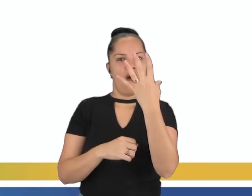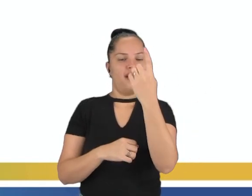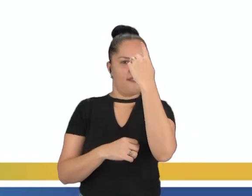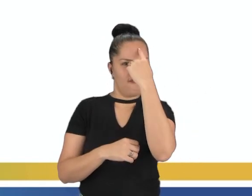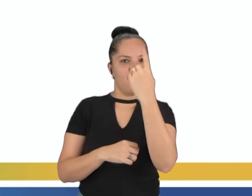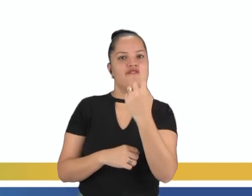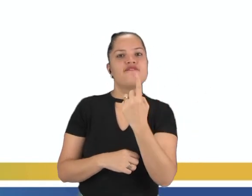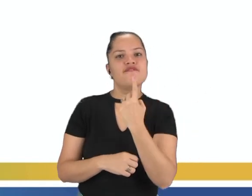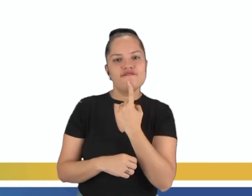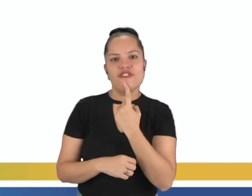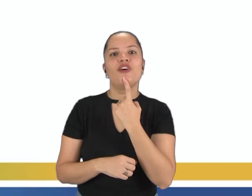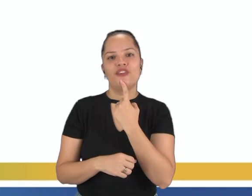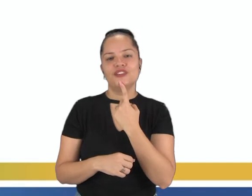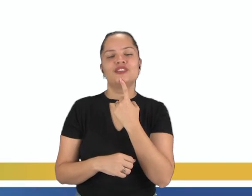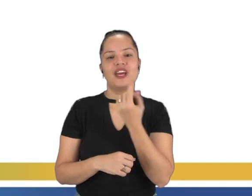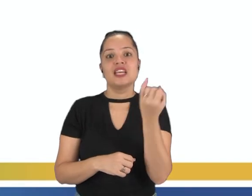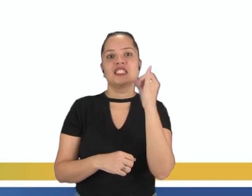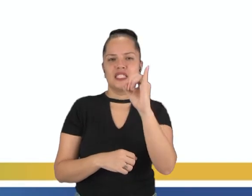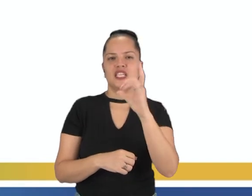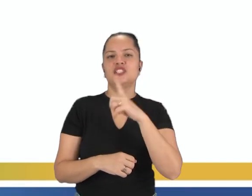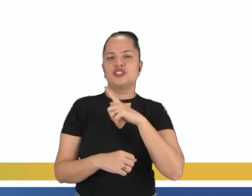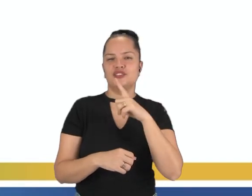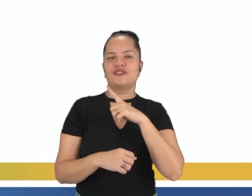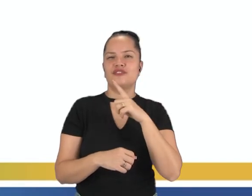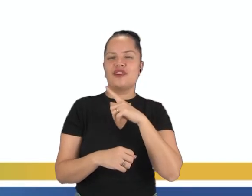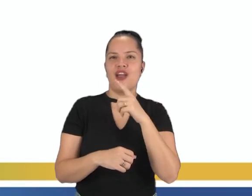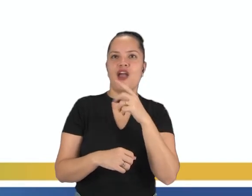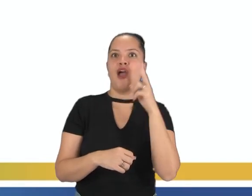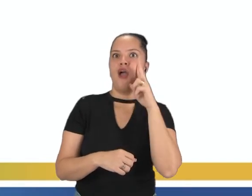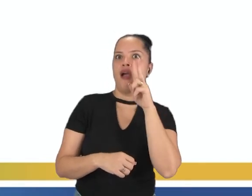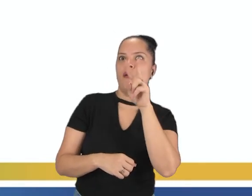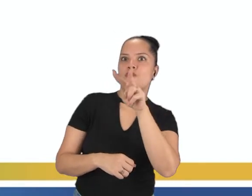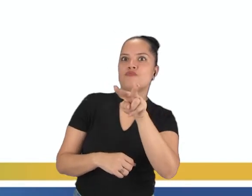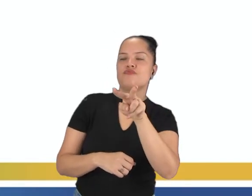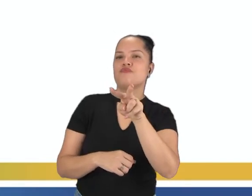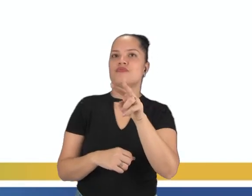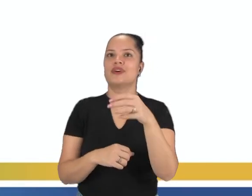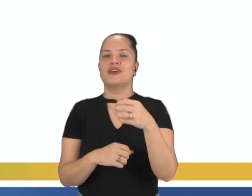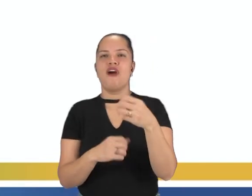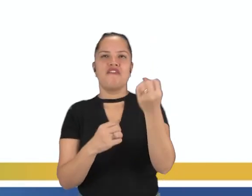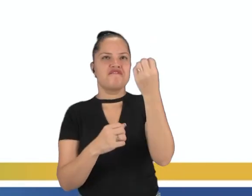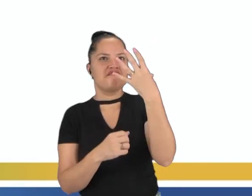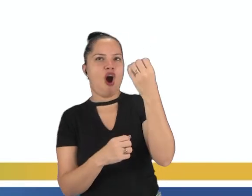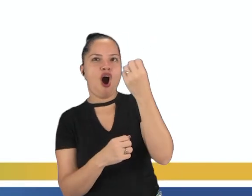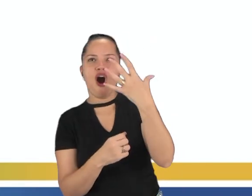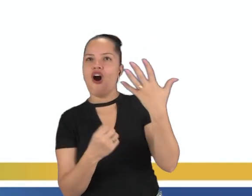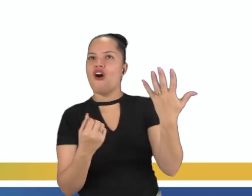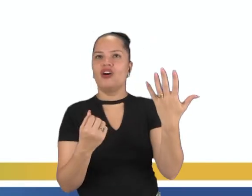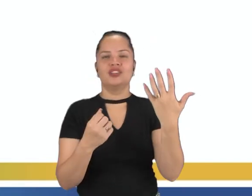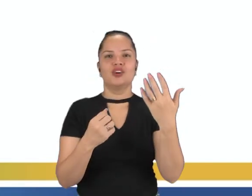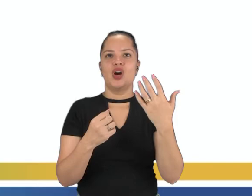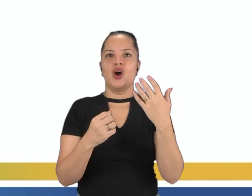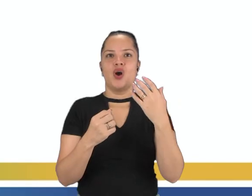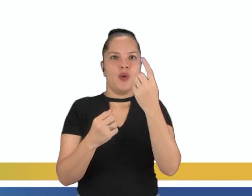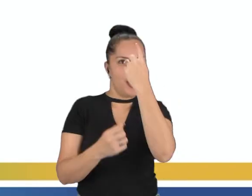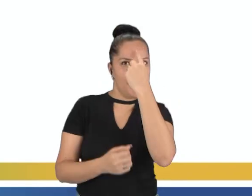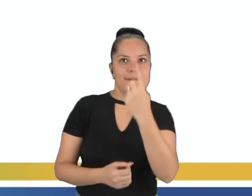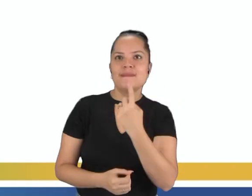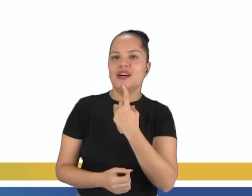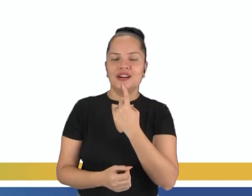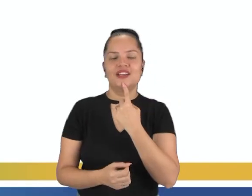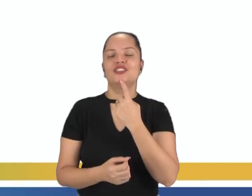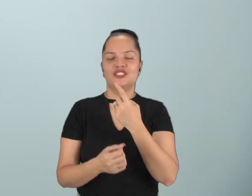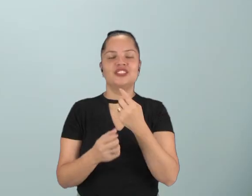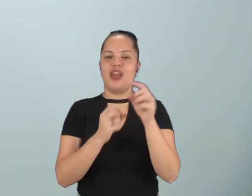mais recursos o seu anúncio publicitário tiver para chamar a atenção do seu cliente, mais o objetivo ele vai